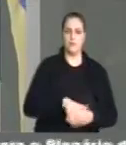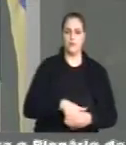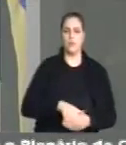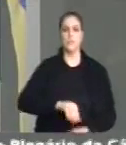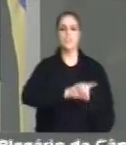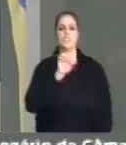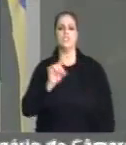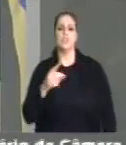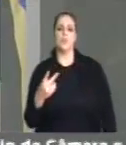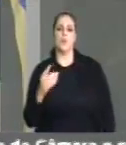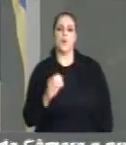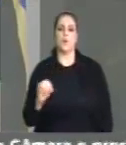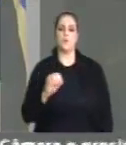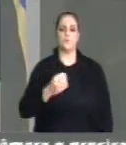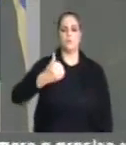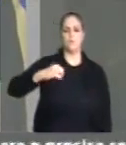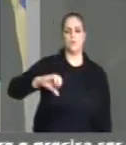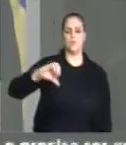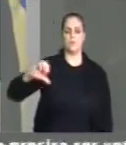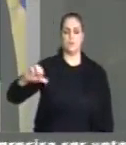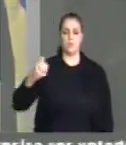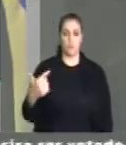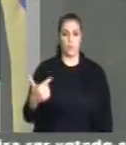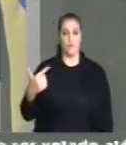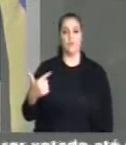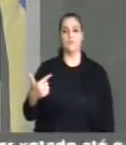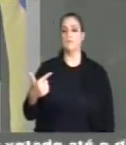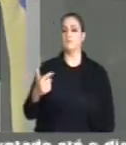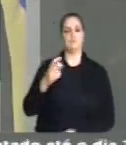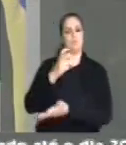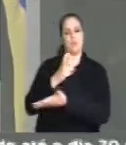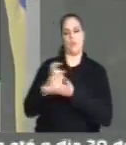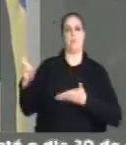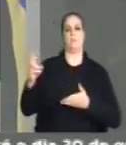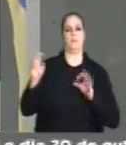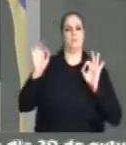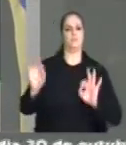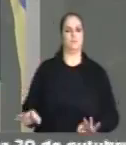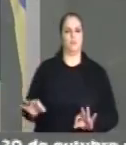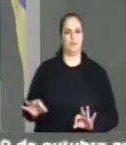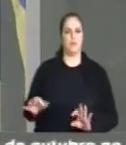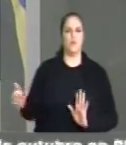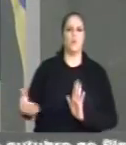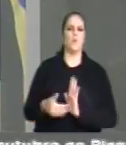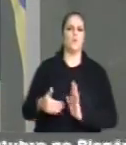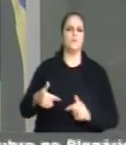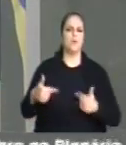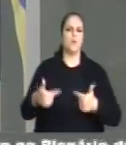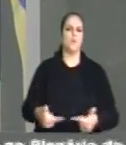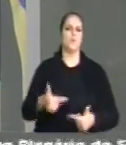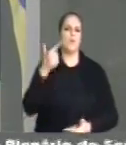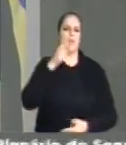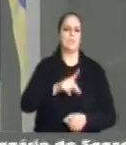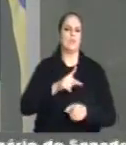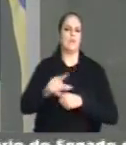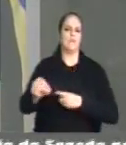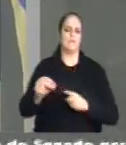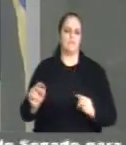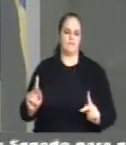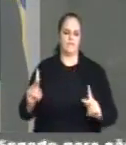de 1992. Foi sua última luta e vitória pela democracia. 10